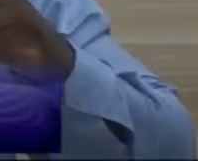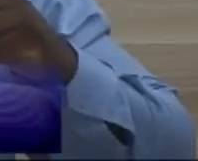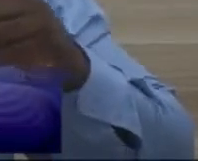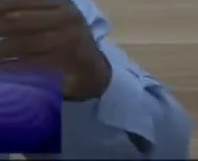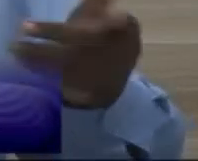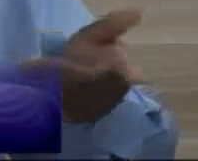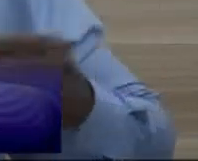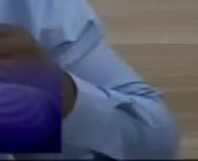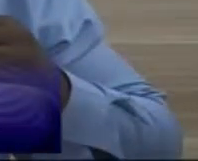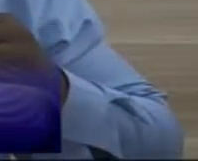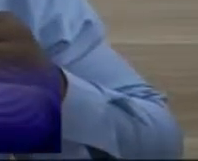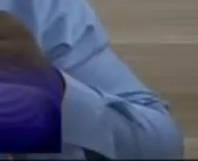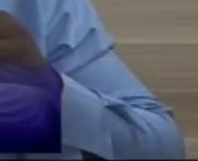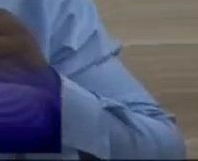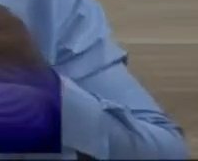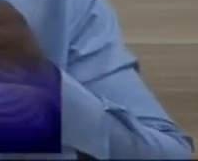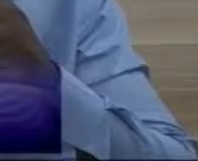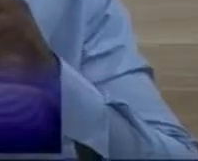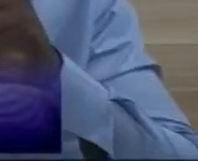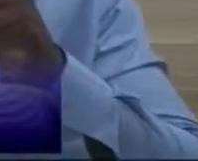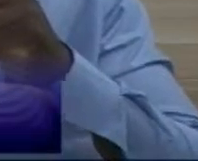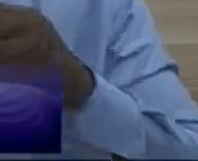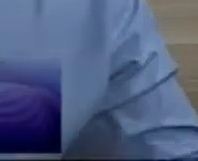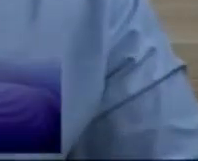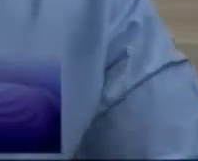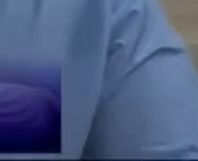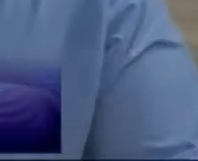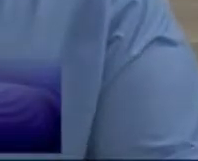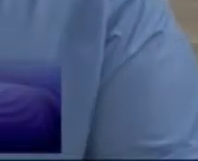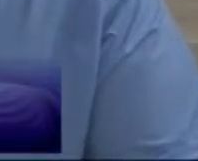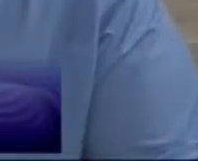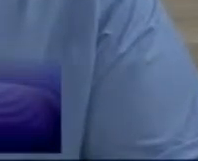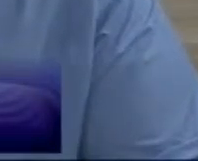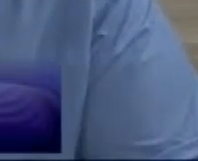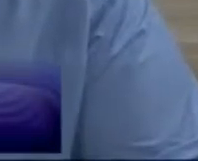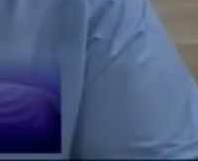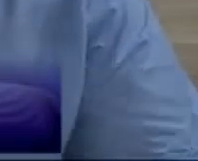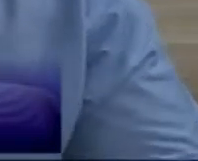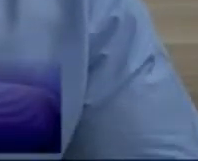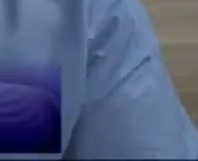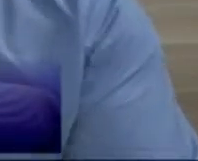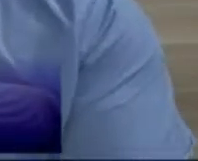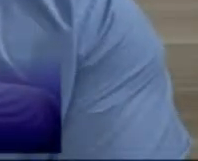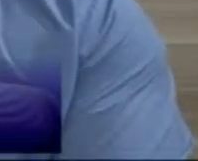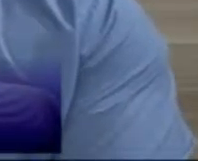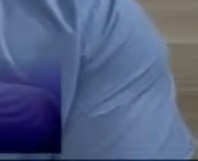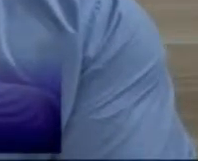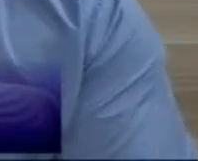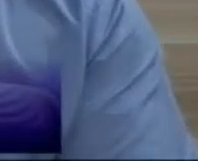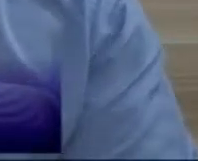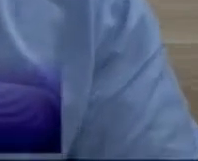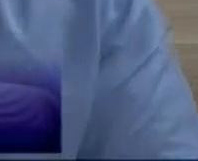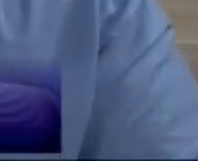com 7 assinaturas de 7 vereadores de se convocar também uma CPI. Então, eu não vejo o porquê